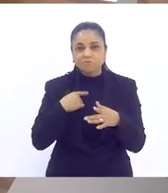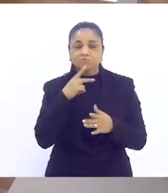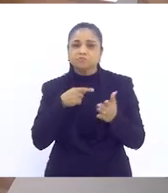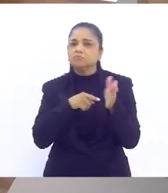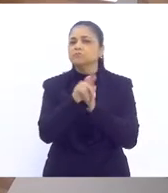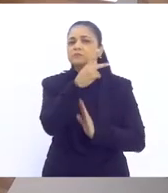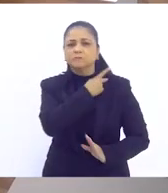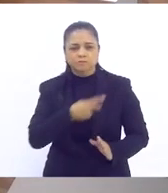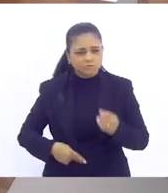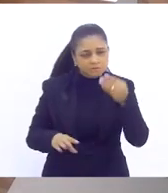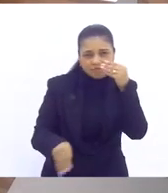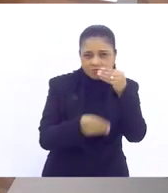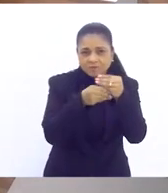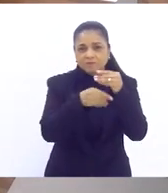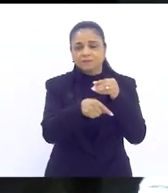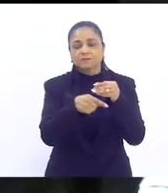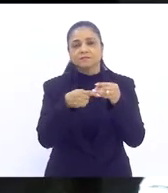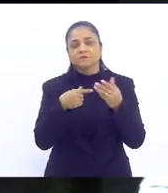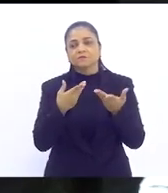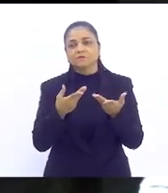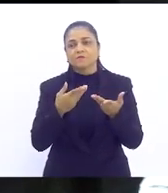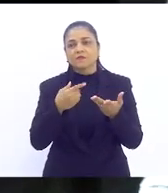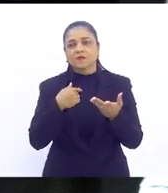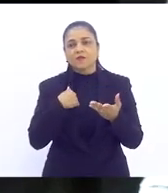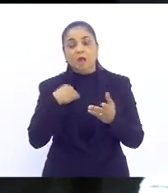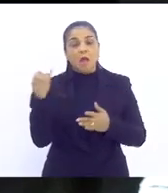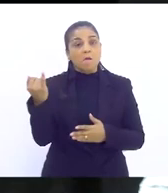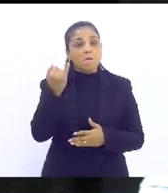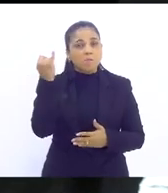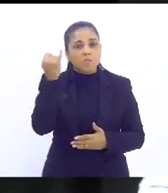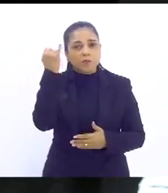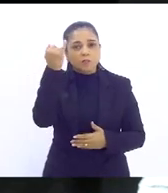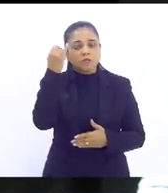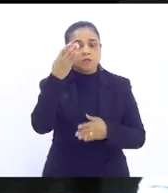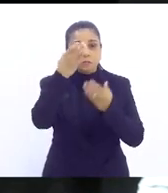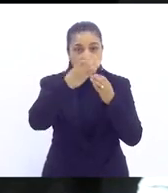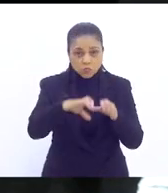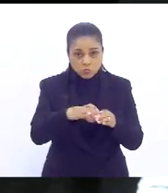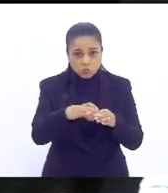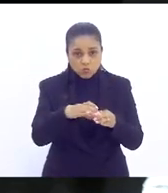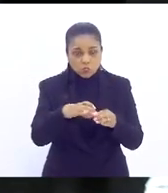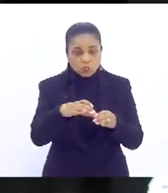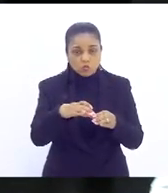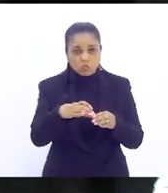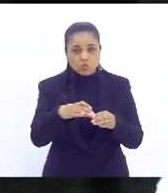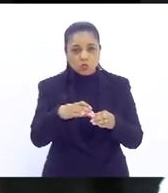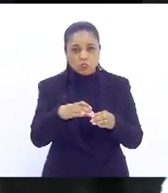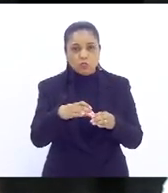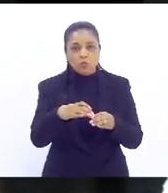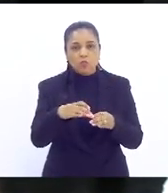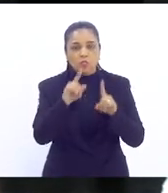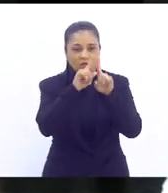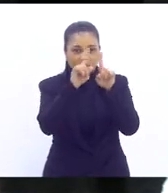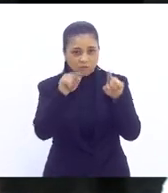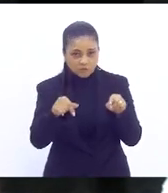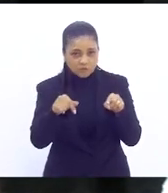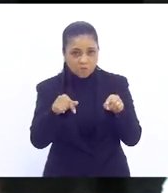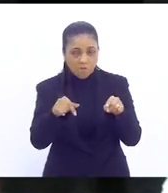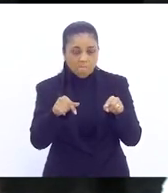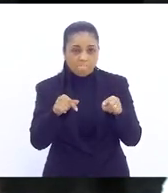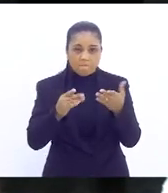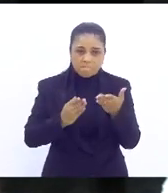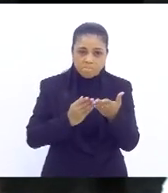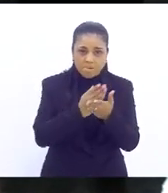complemento né que uma das importâncias do concurso é que o funcionário efetivo